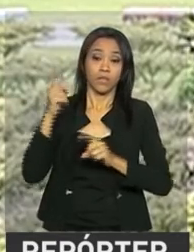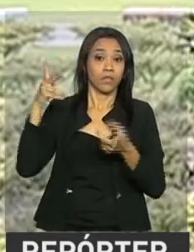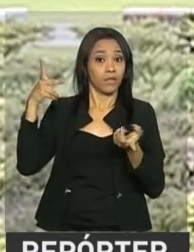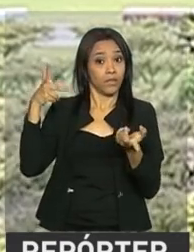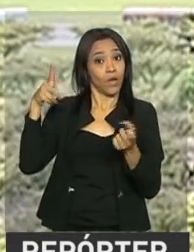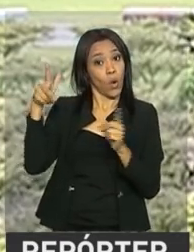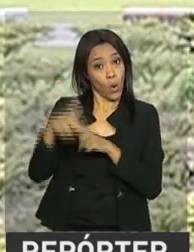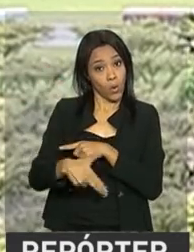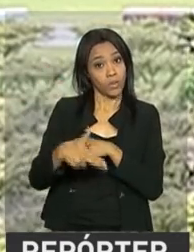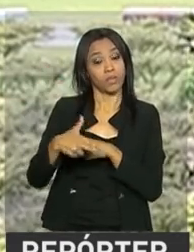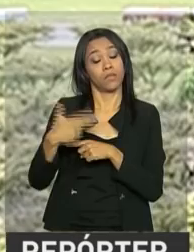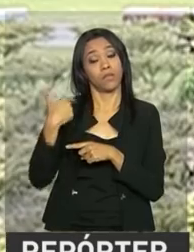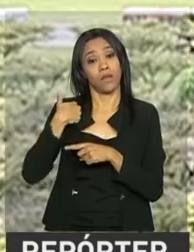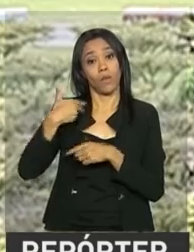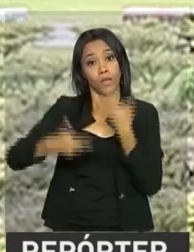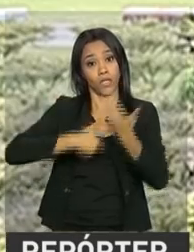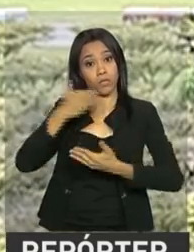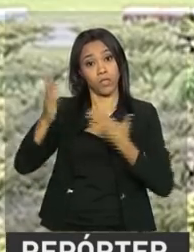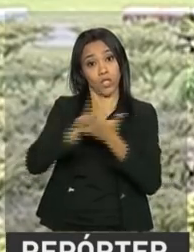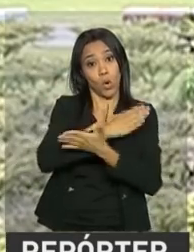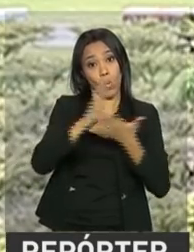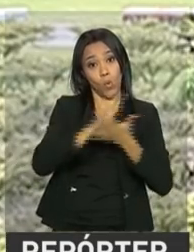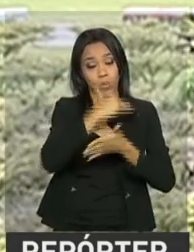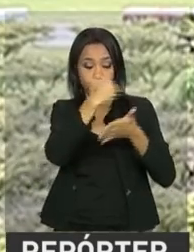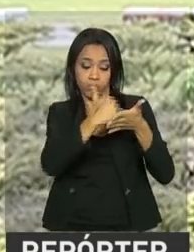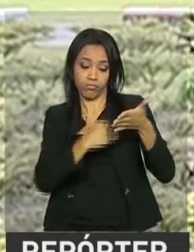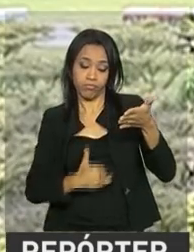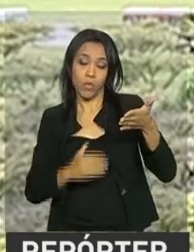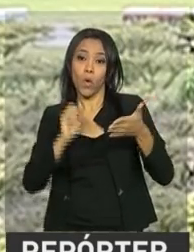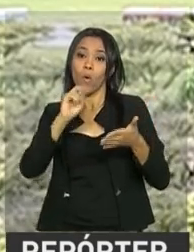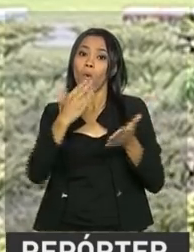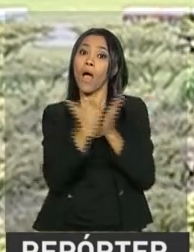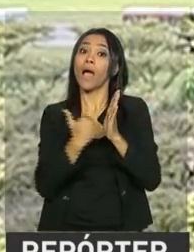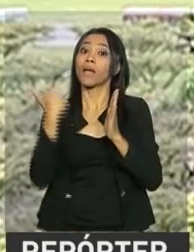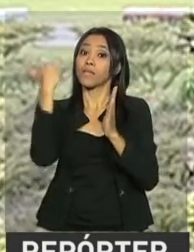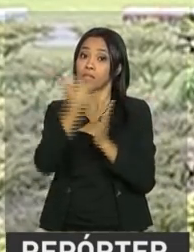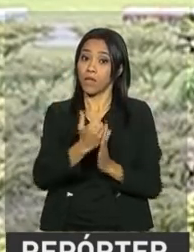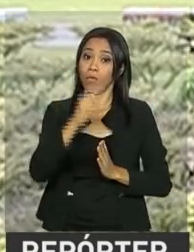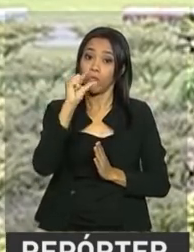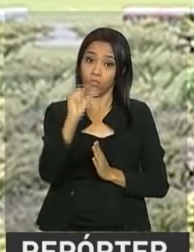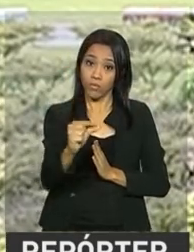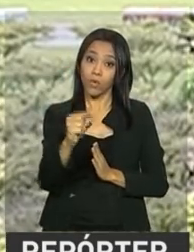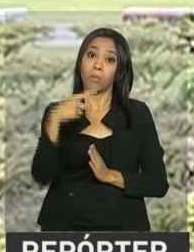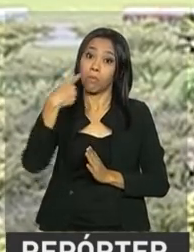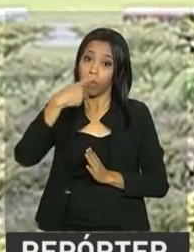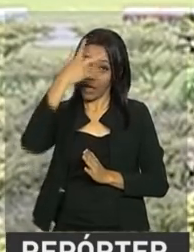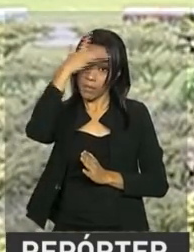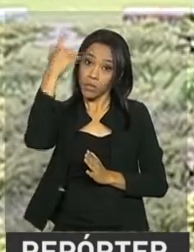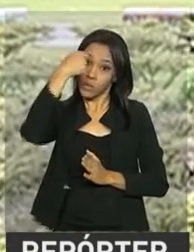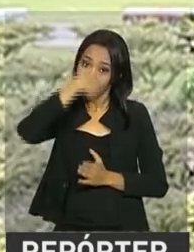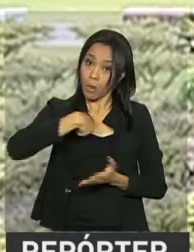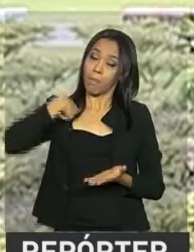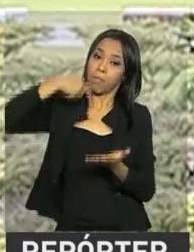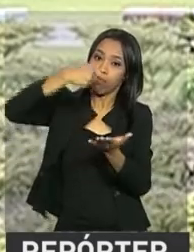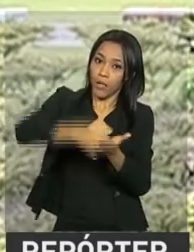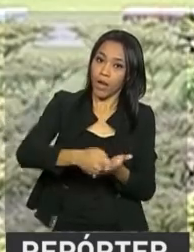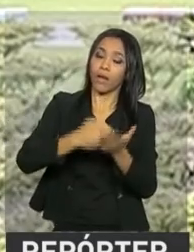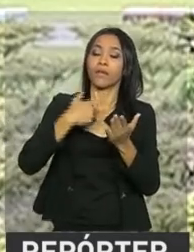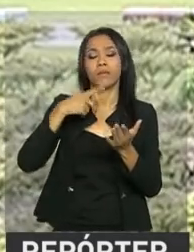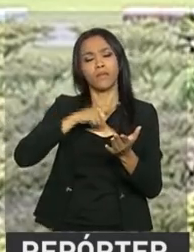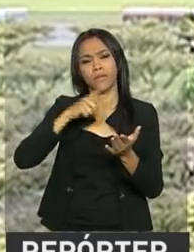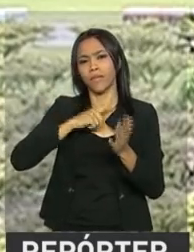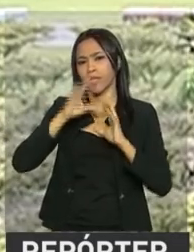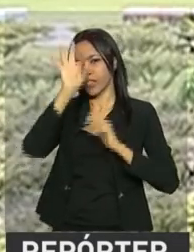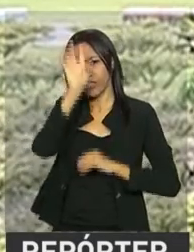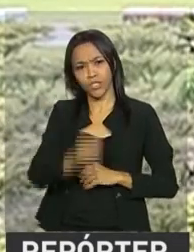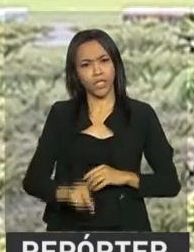de alguns procedimentos ou fazer um acréscimo no valor do plano para que o consumidor tenha direito a todos os